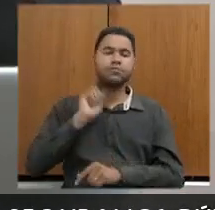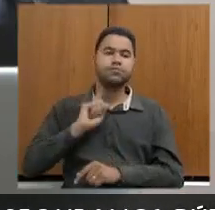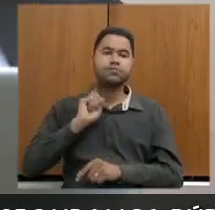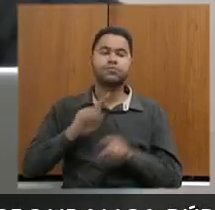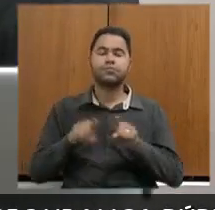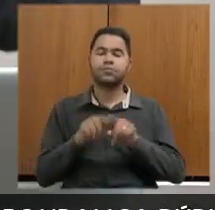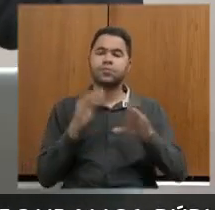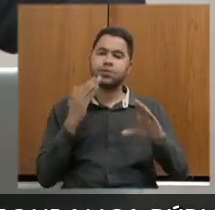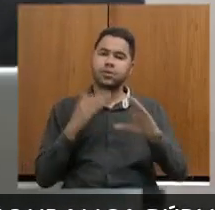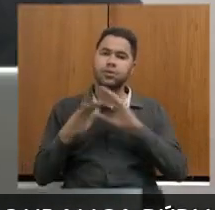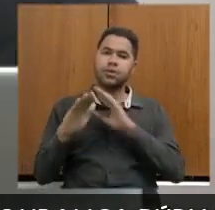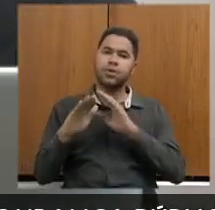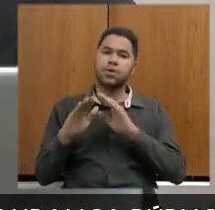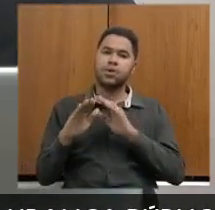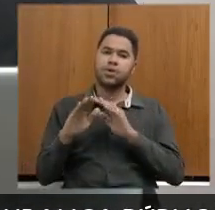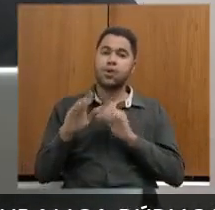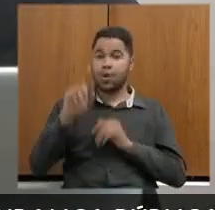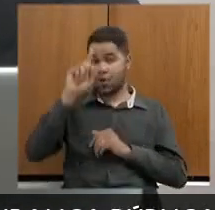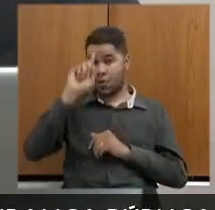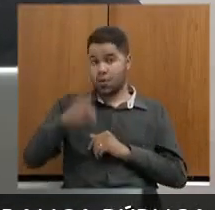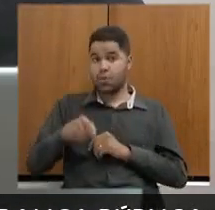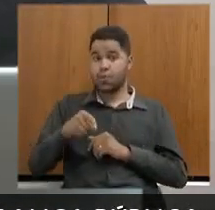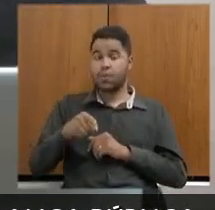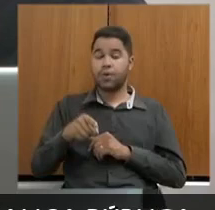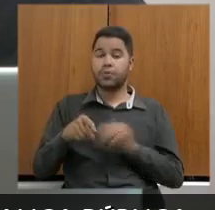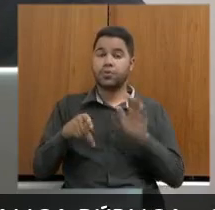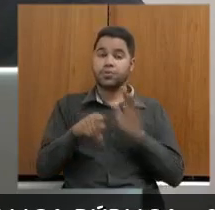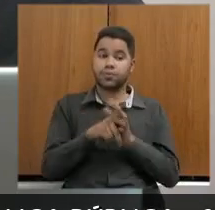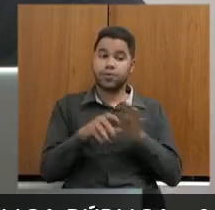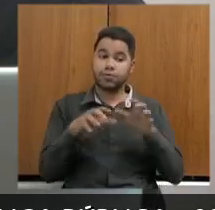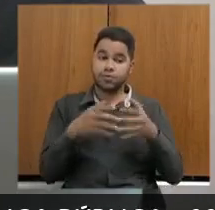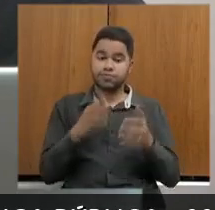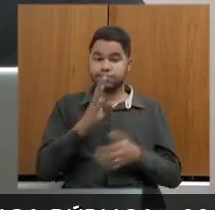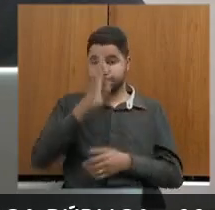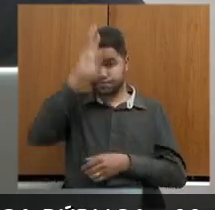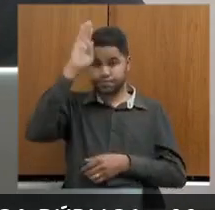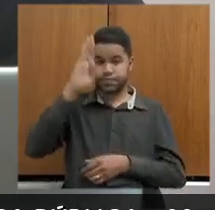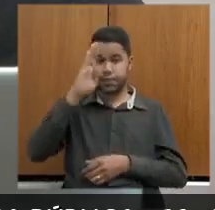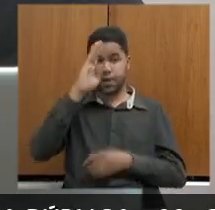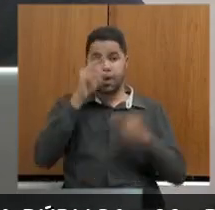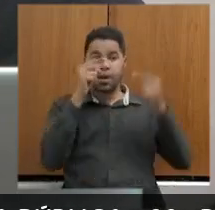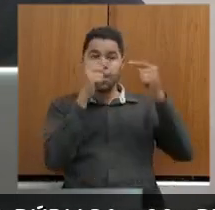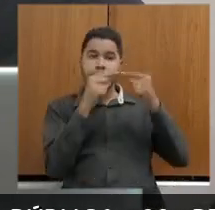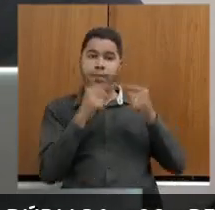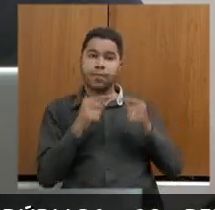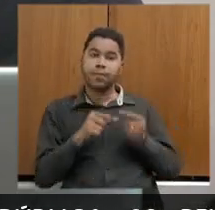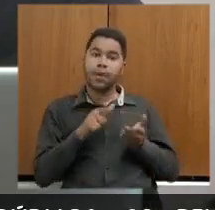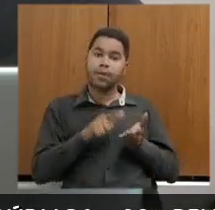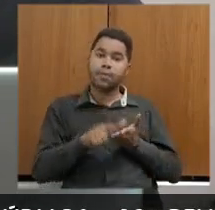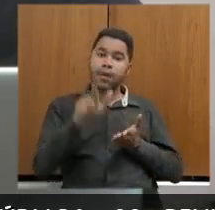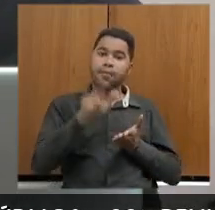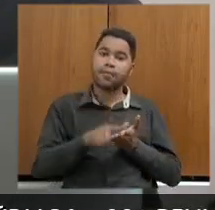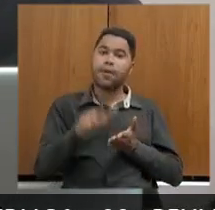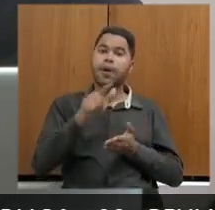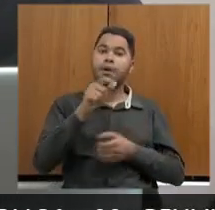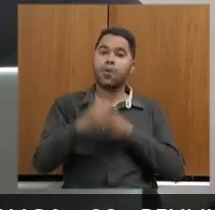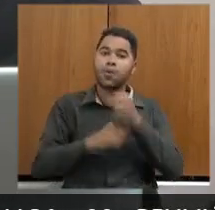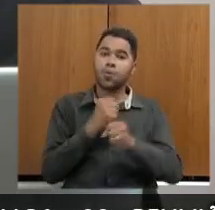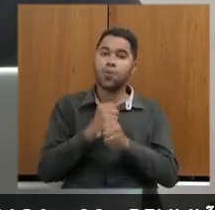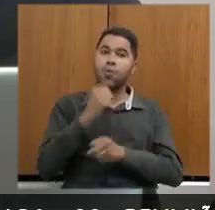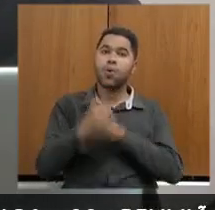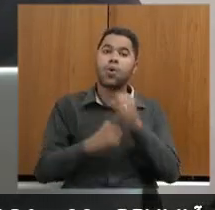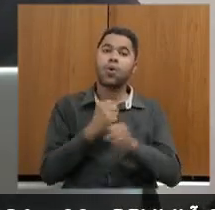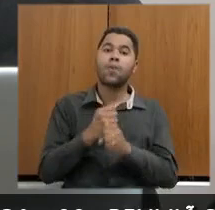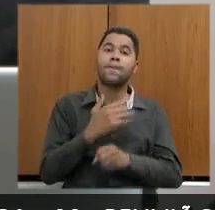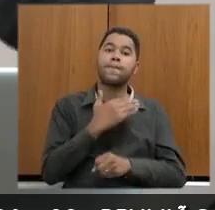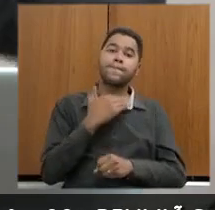daquele Mentos encaminharam o comando ao comando do Corpo de Bombeiros Militar pediu providências para que adote as medidas cabíveis para publicar anualmente o número de militares